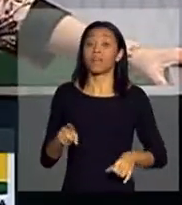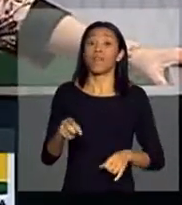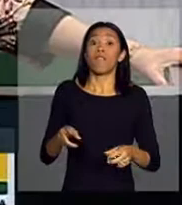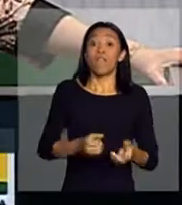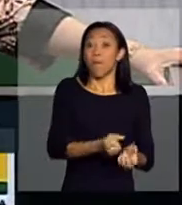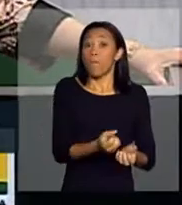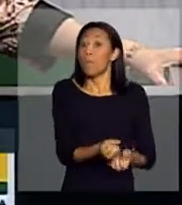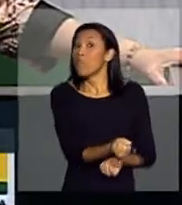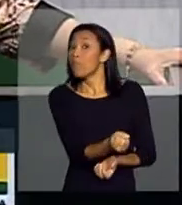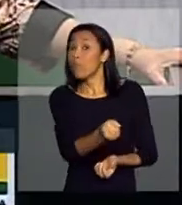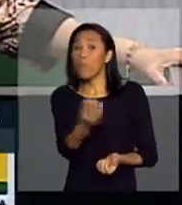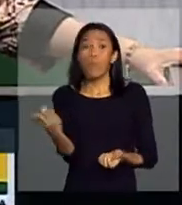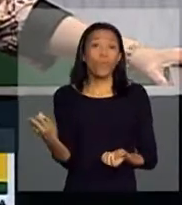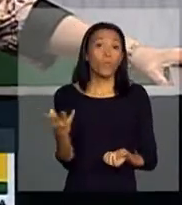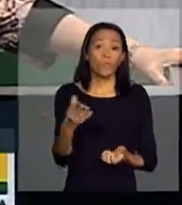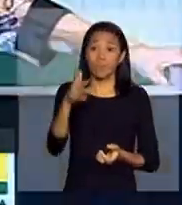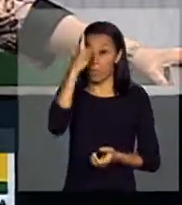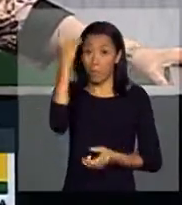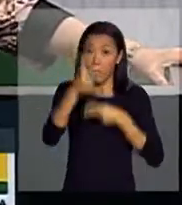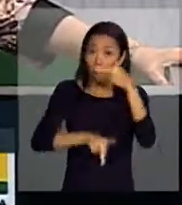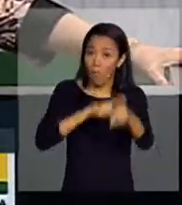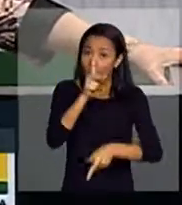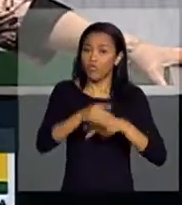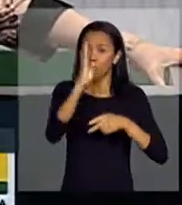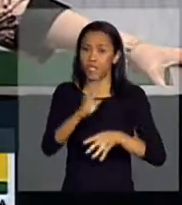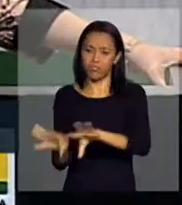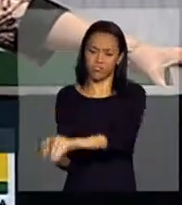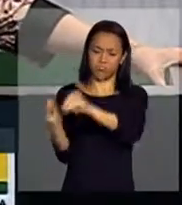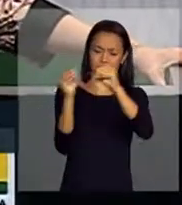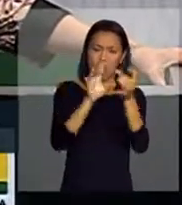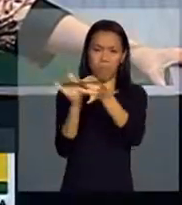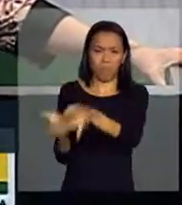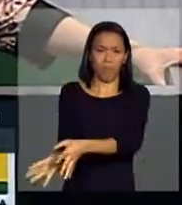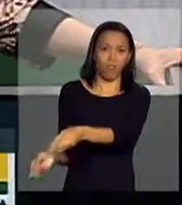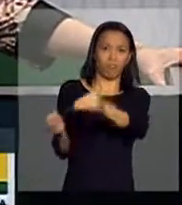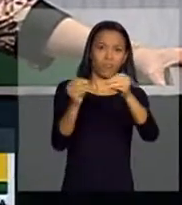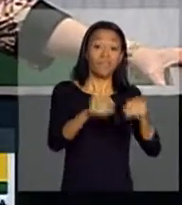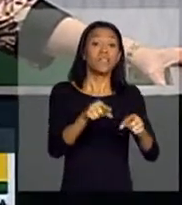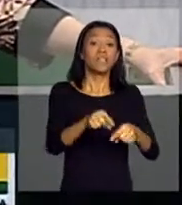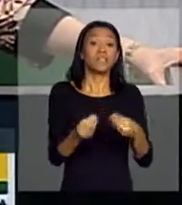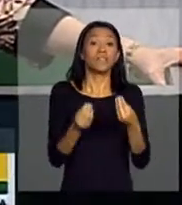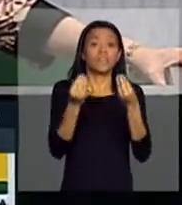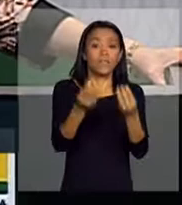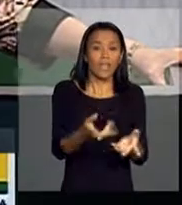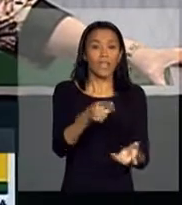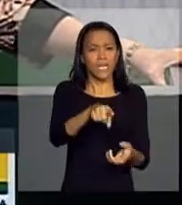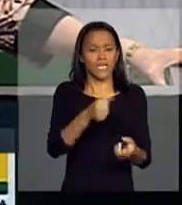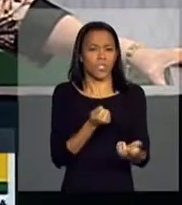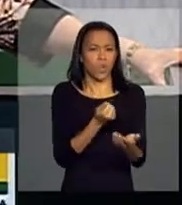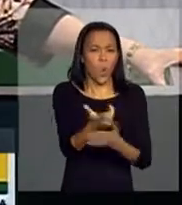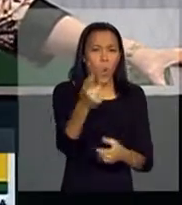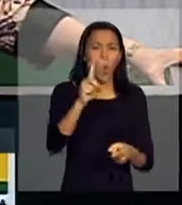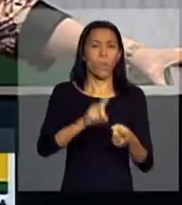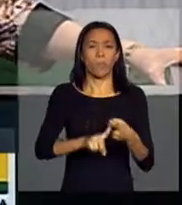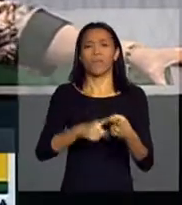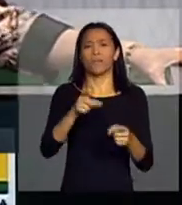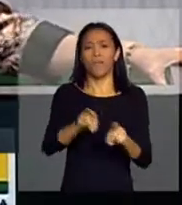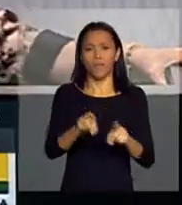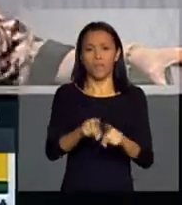brasileiros transformá-los em consumidores cidadãos produtores empreendedores